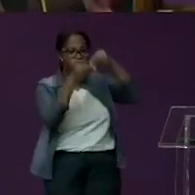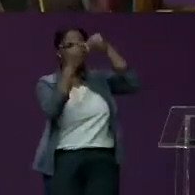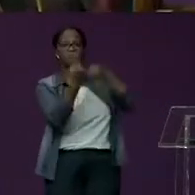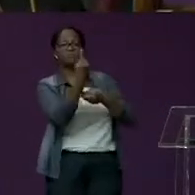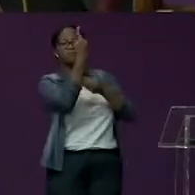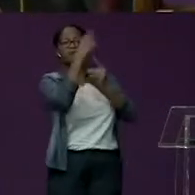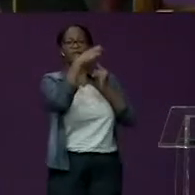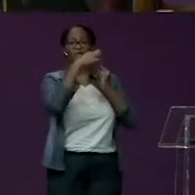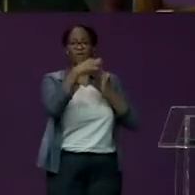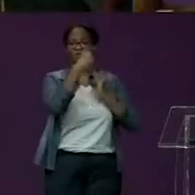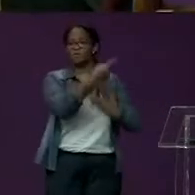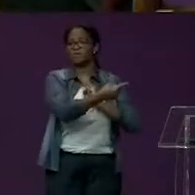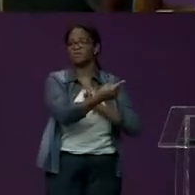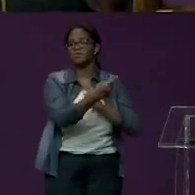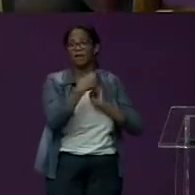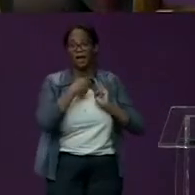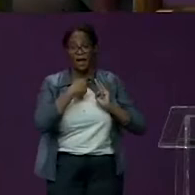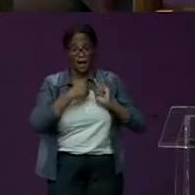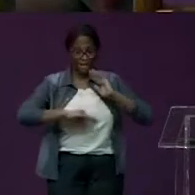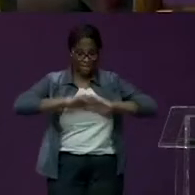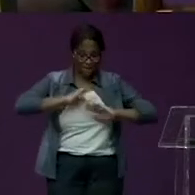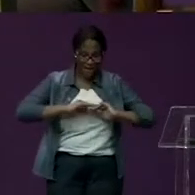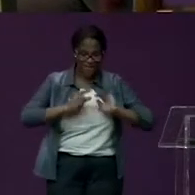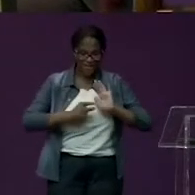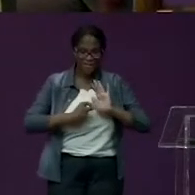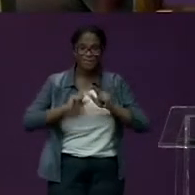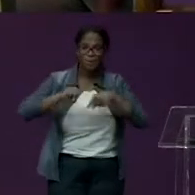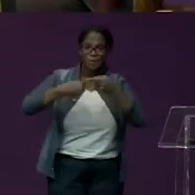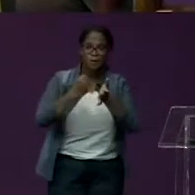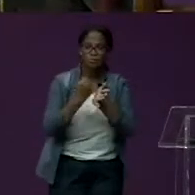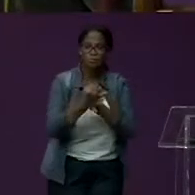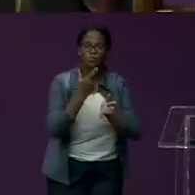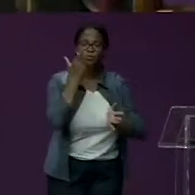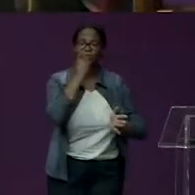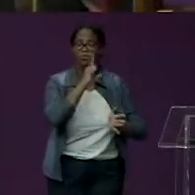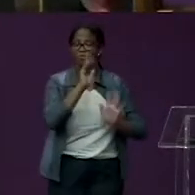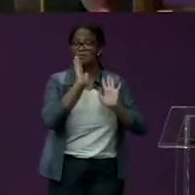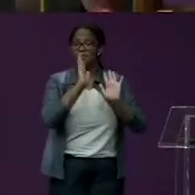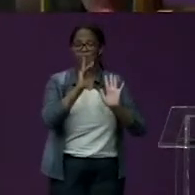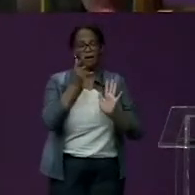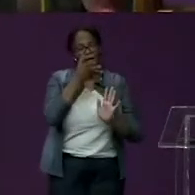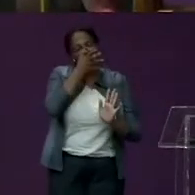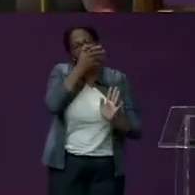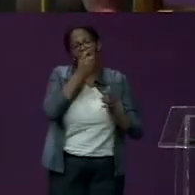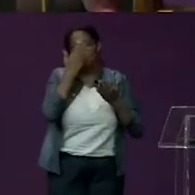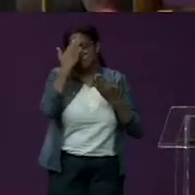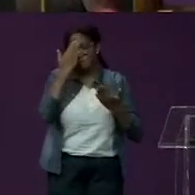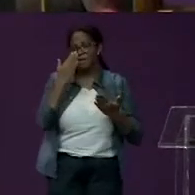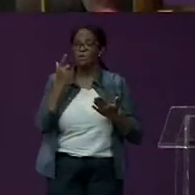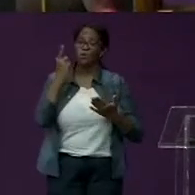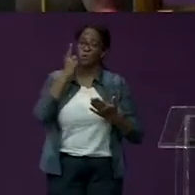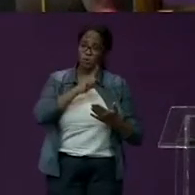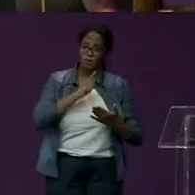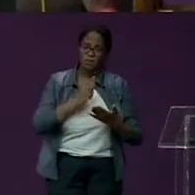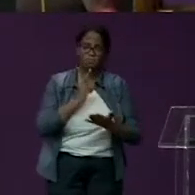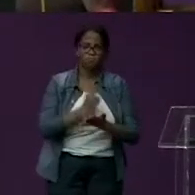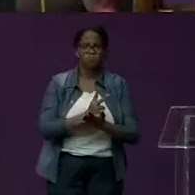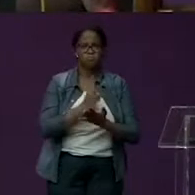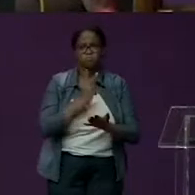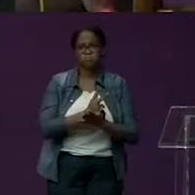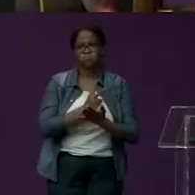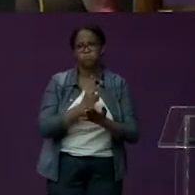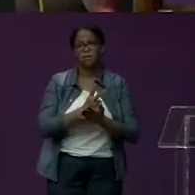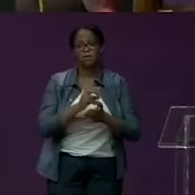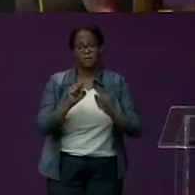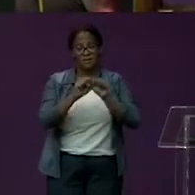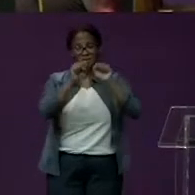antes de ser no instrumento legal. Ainda bem que conseguimos, né, ainda bem que conseguimos fazer isso, manter esse